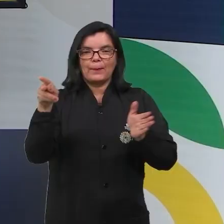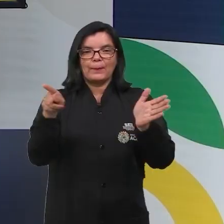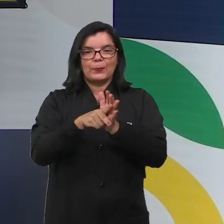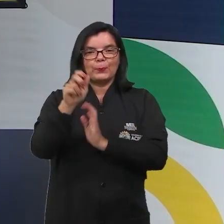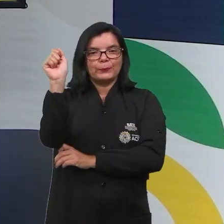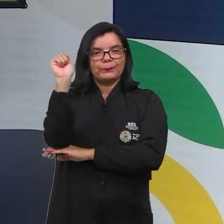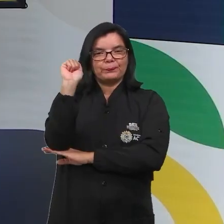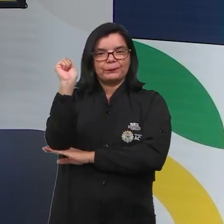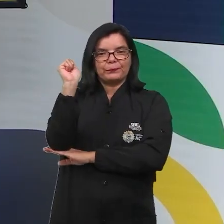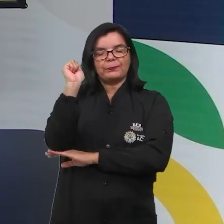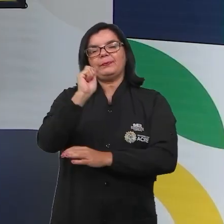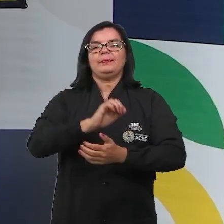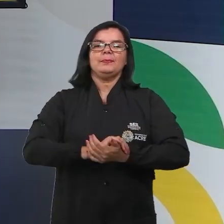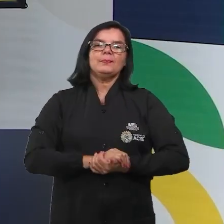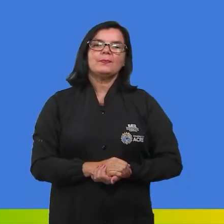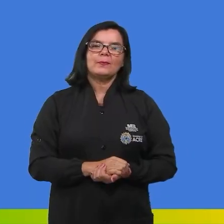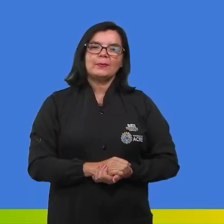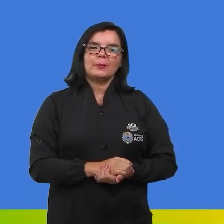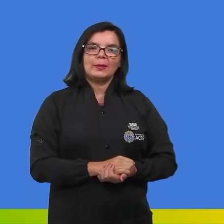Argentina.